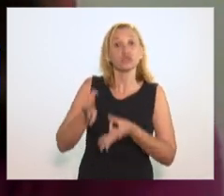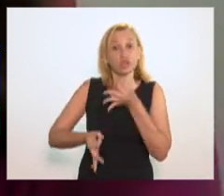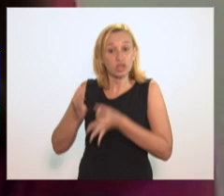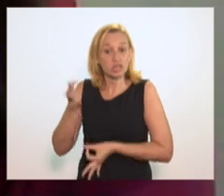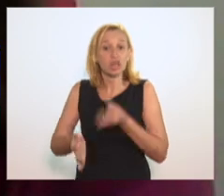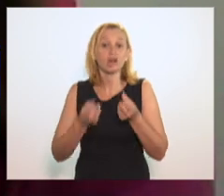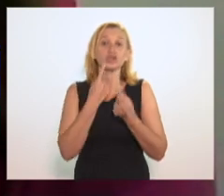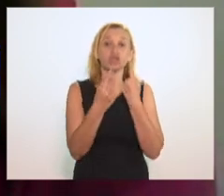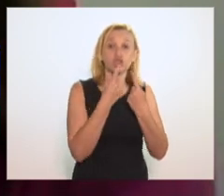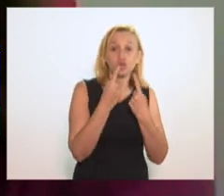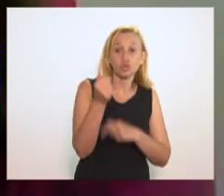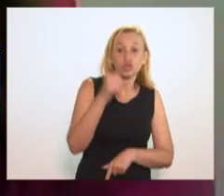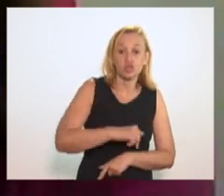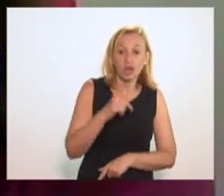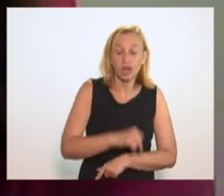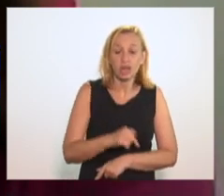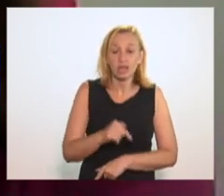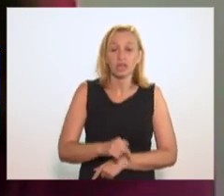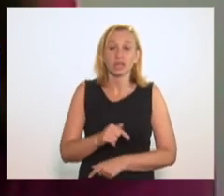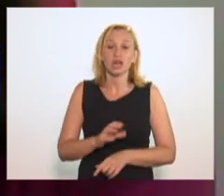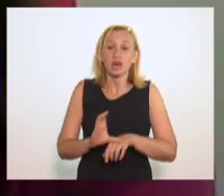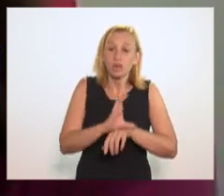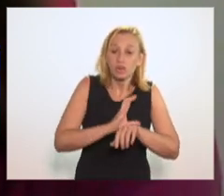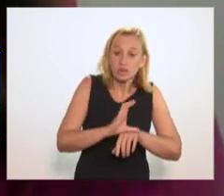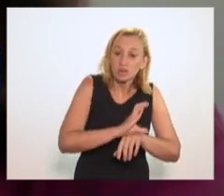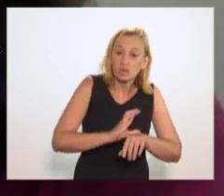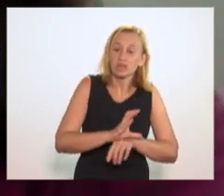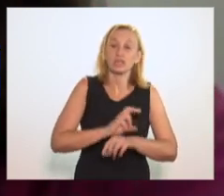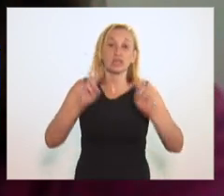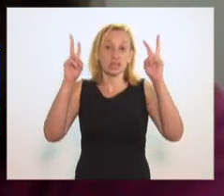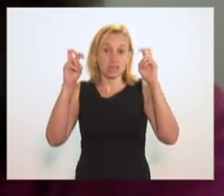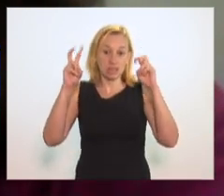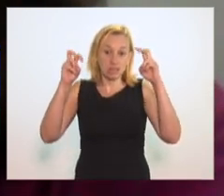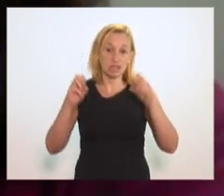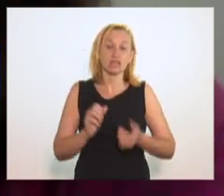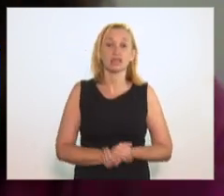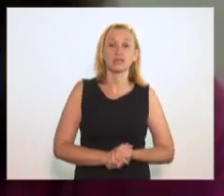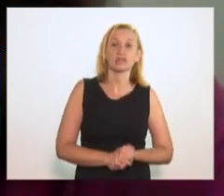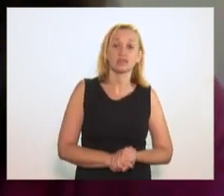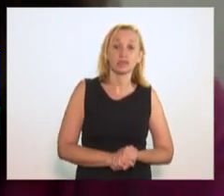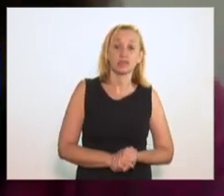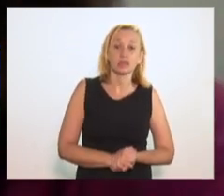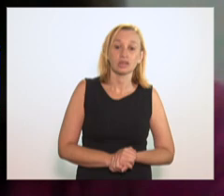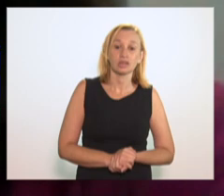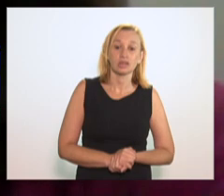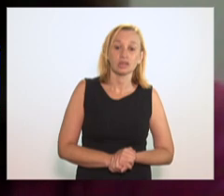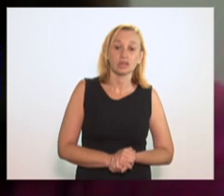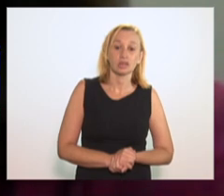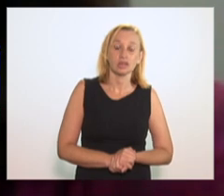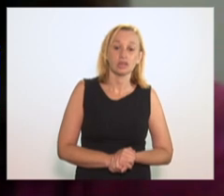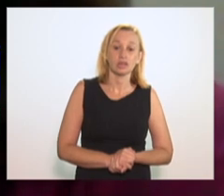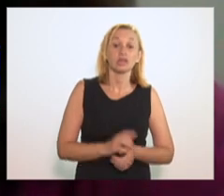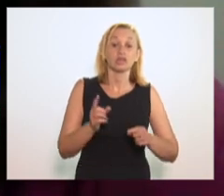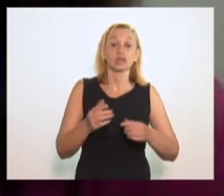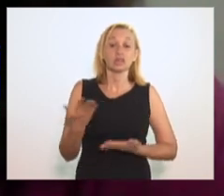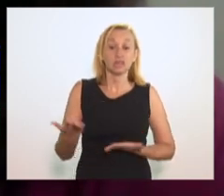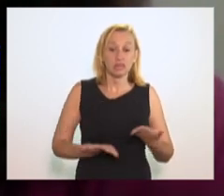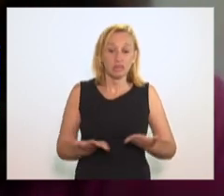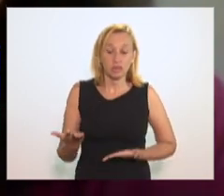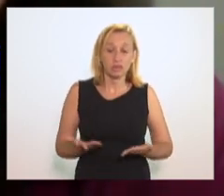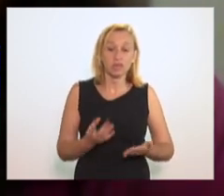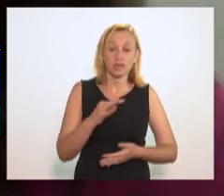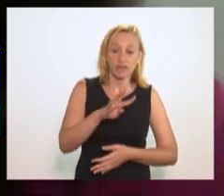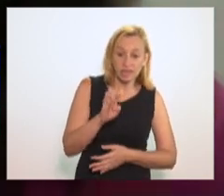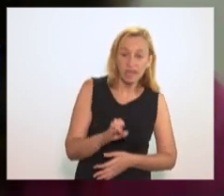discute aqui a constitucionalidade desse tema sob pena dos servidores da Faietec que já